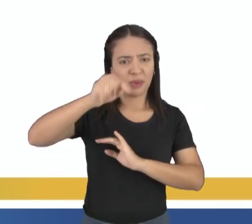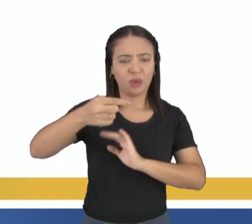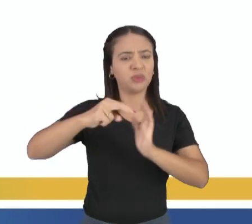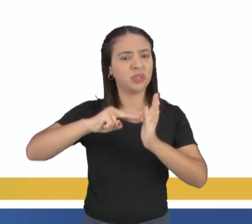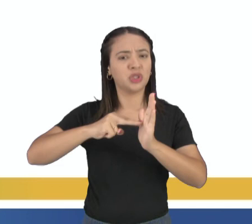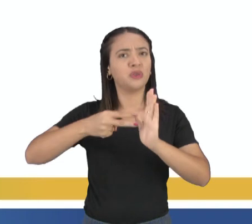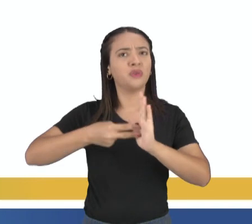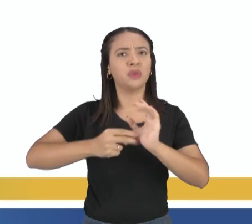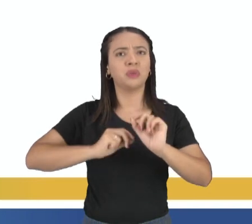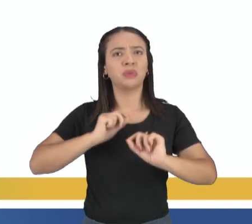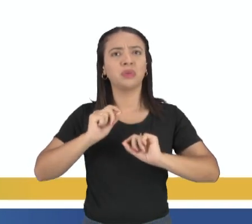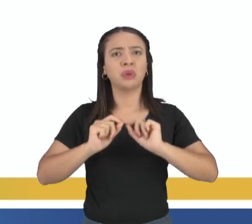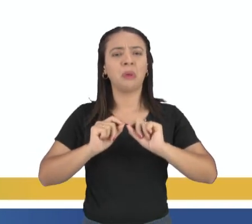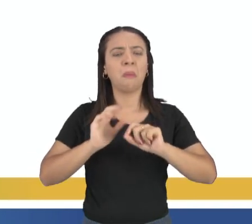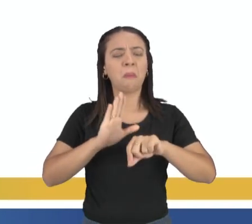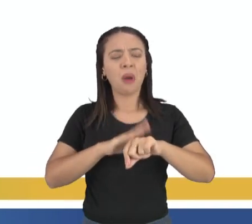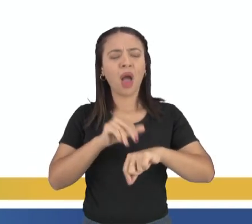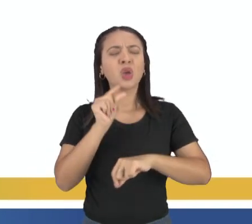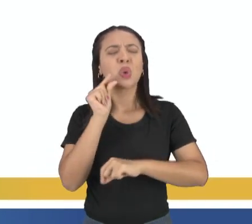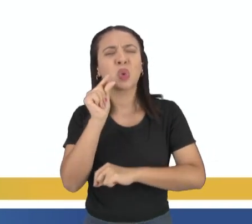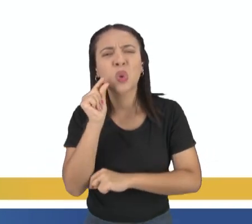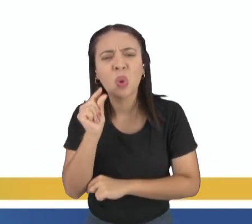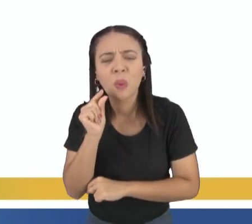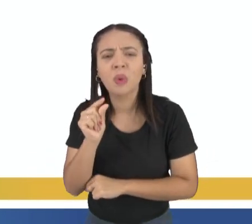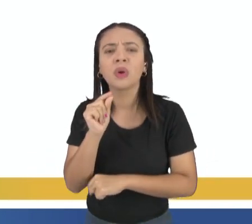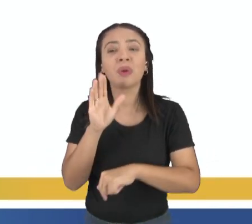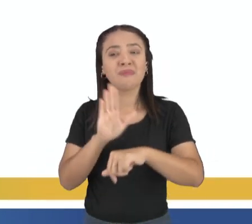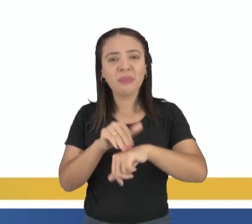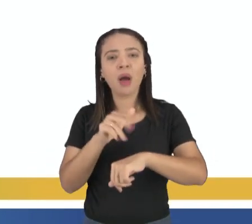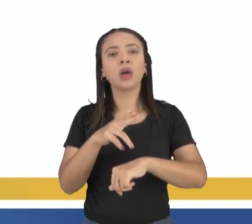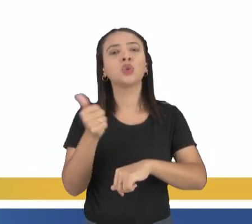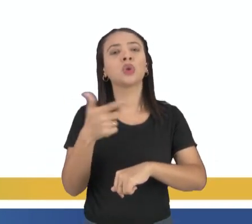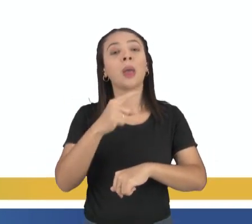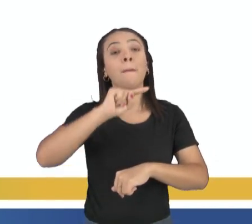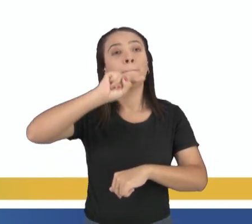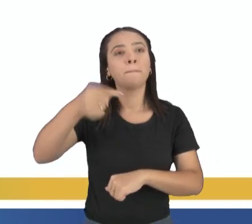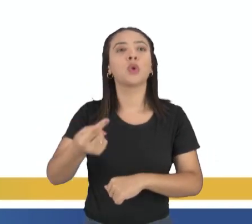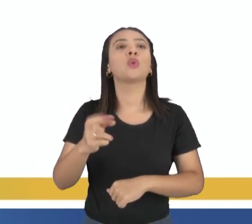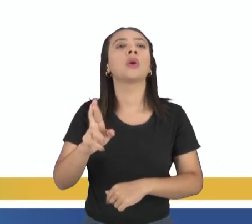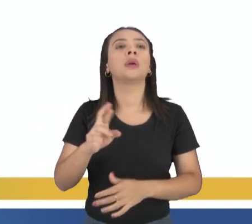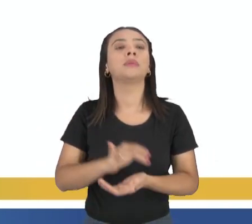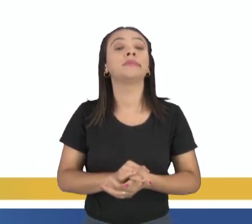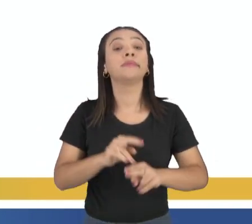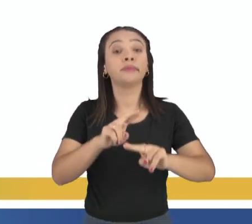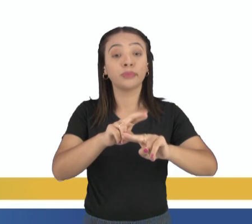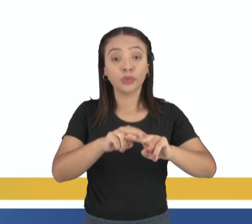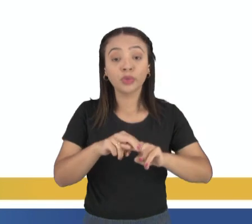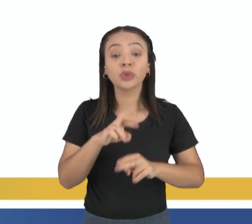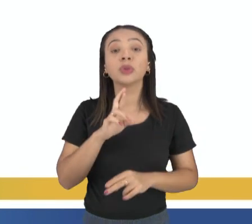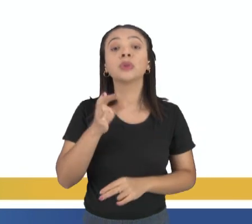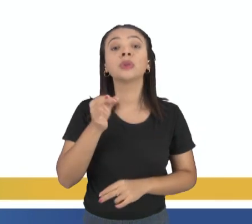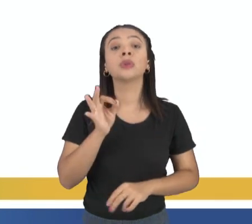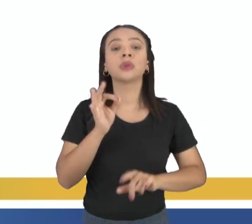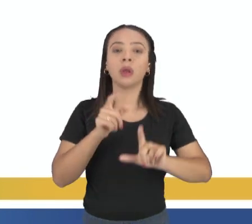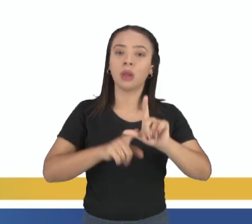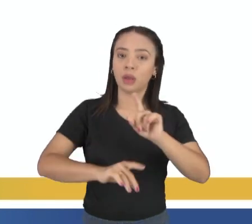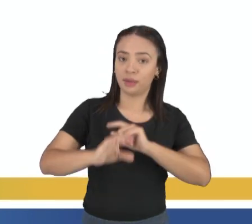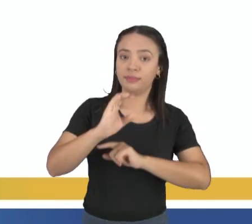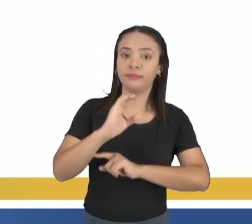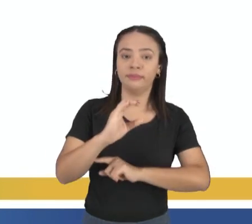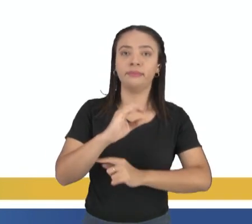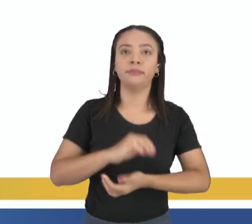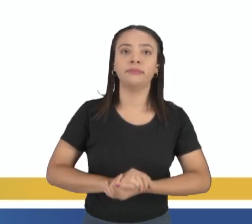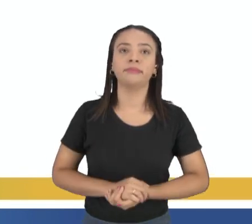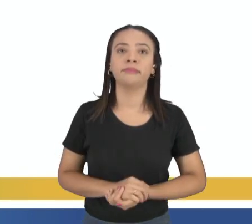dá um valor, pode ser um pouquinho, mas de qualquer forma superior a R$1.000. Então a resposta correta seria, de fato, a letra